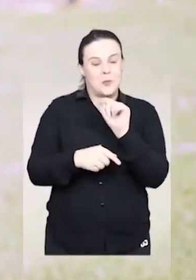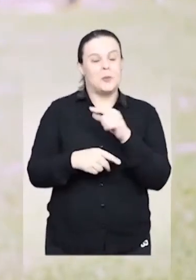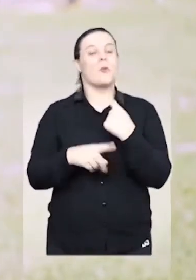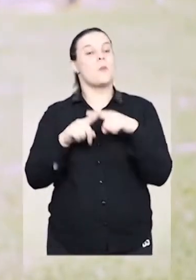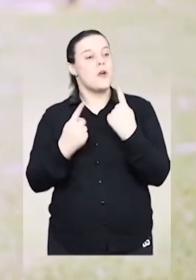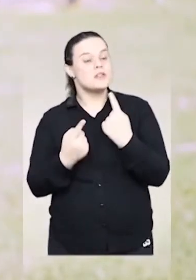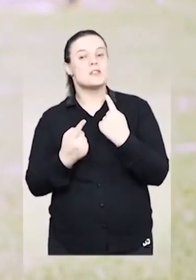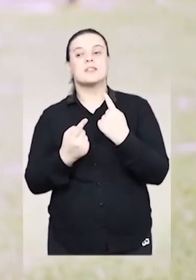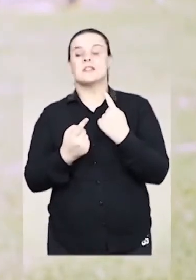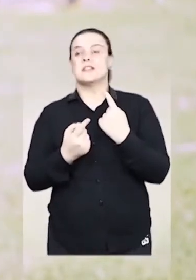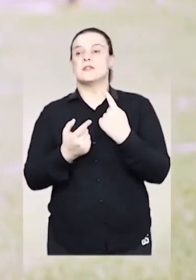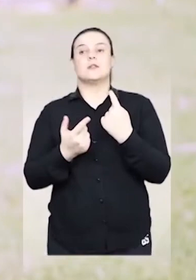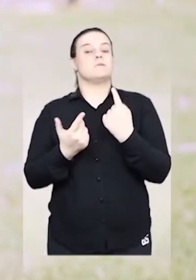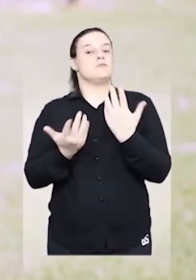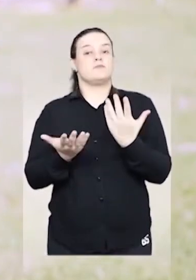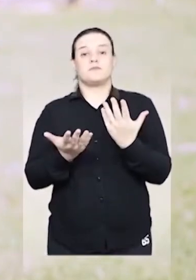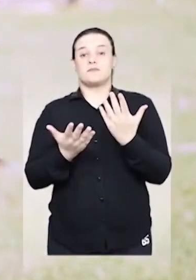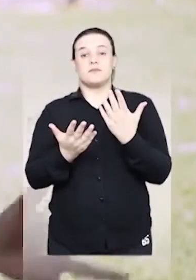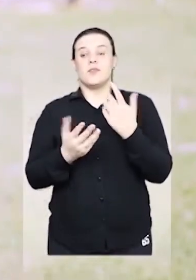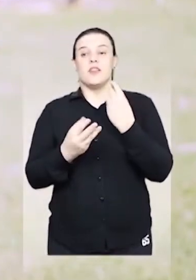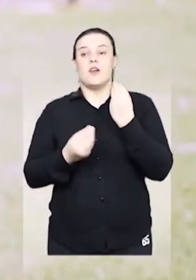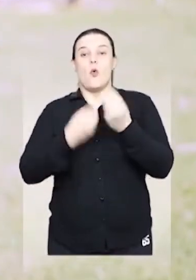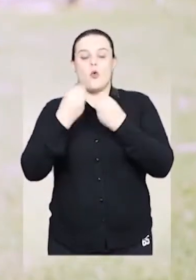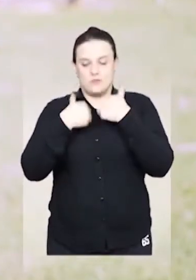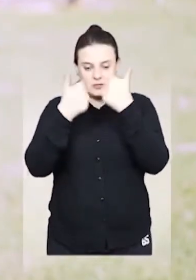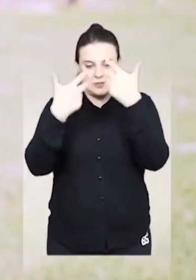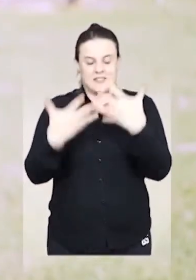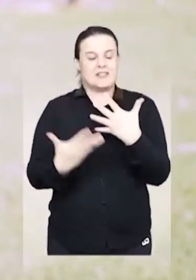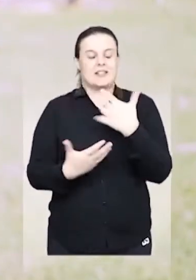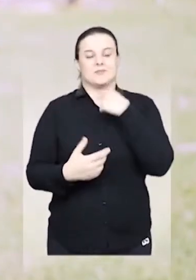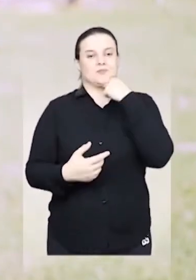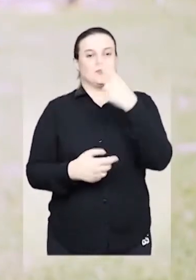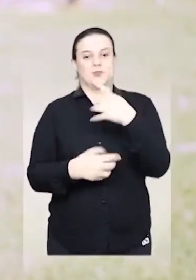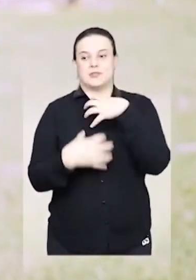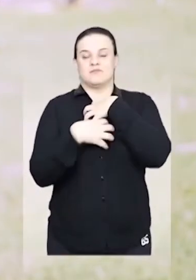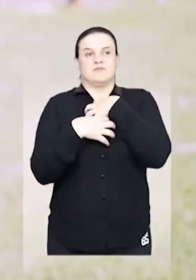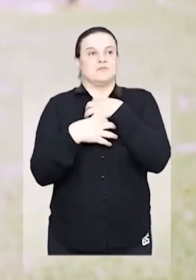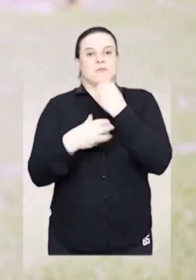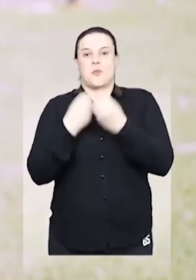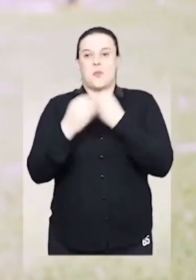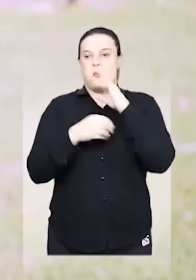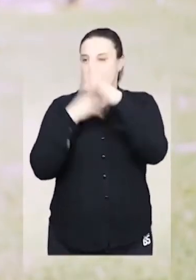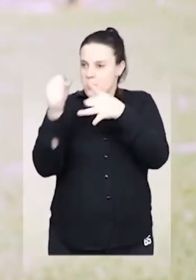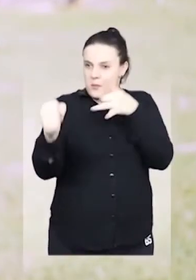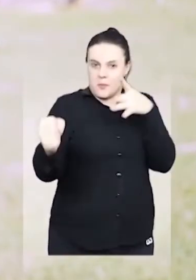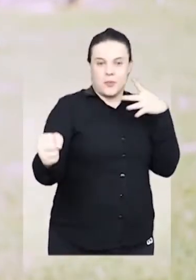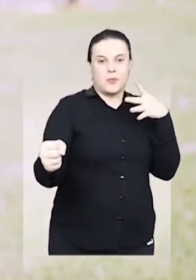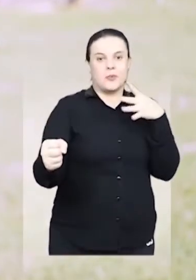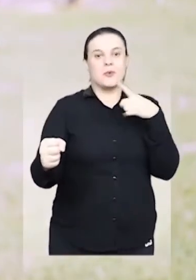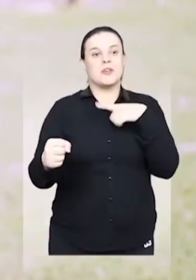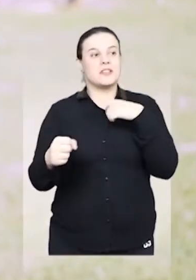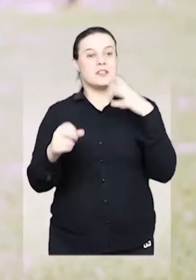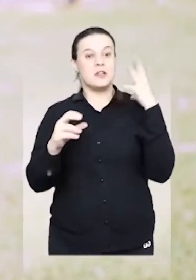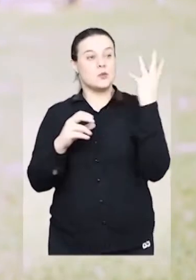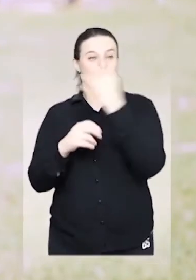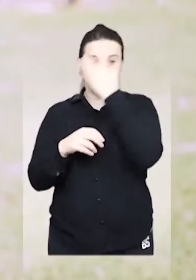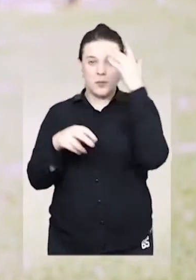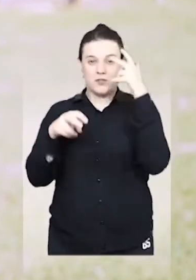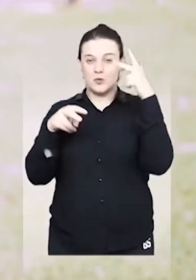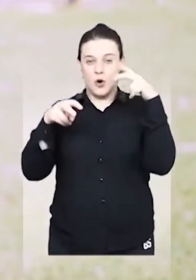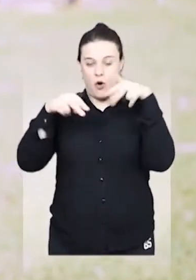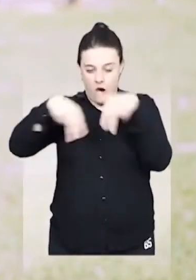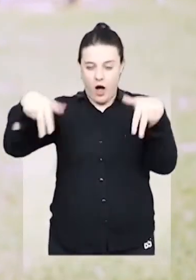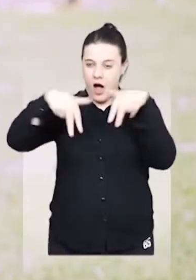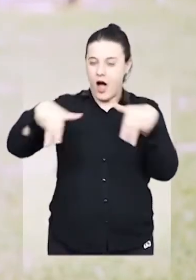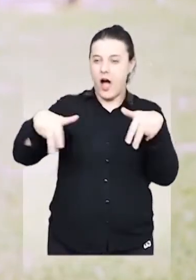mas é indescritível a sensação de você atirar e ter uma plateia inteira